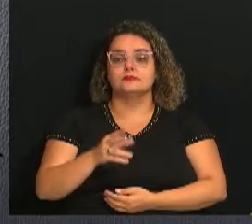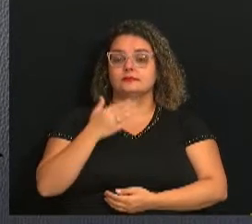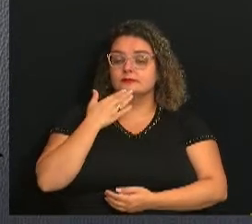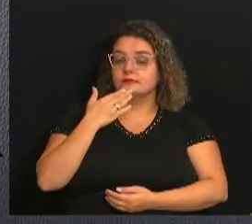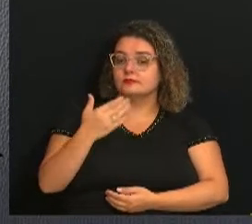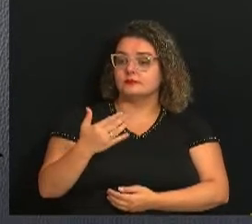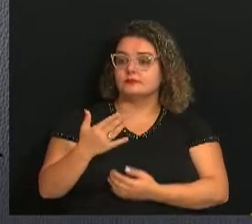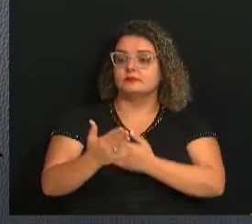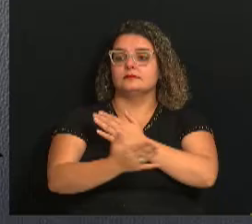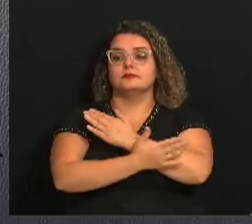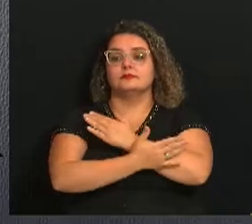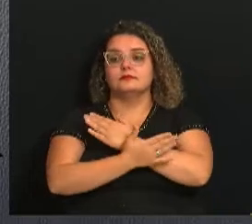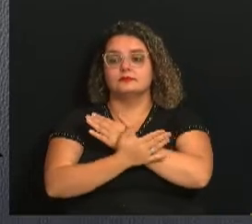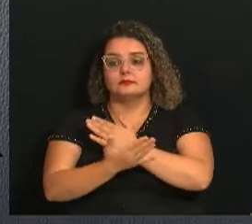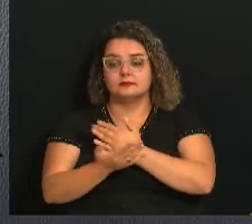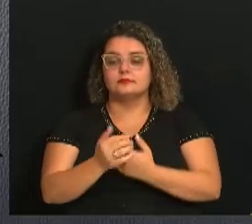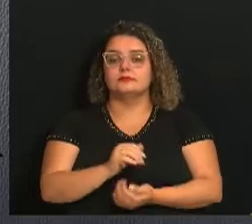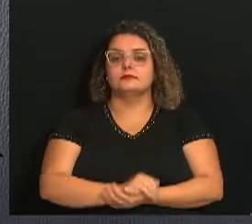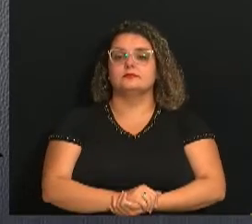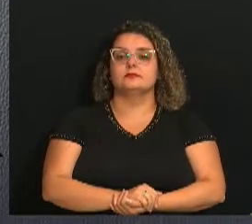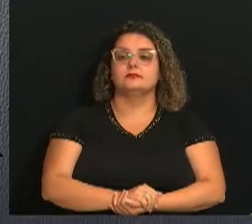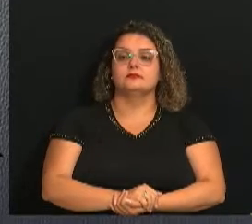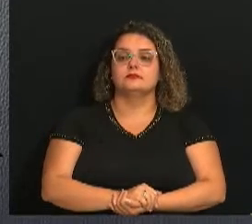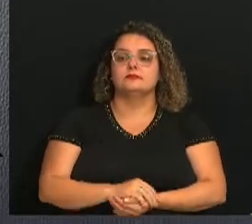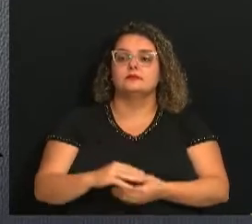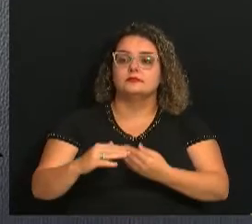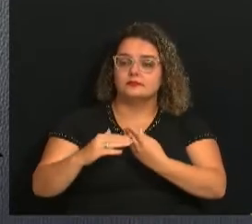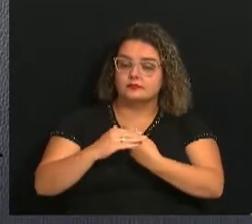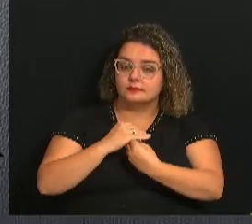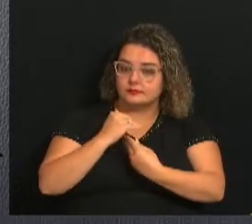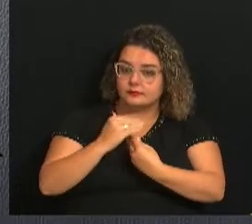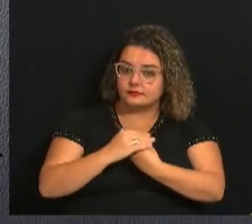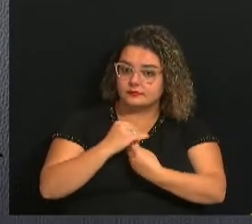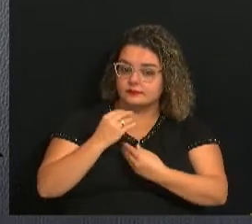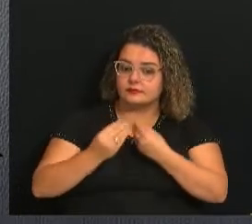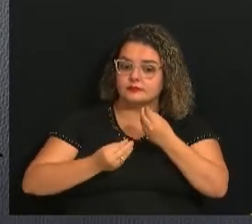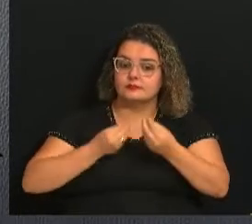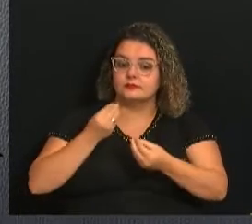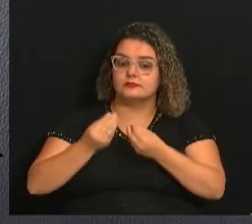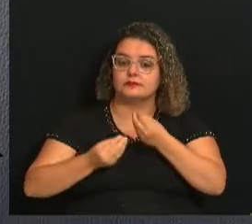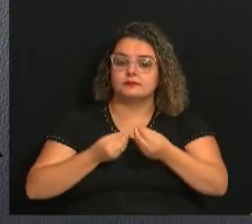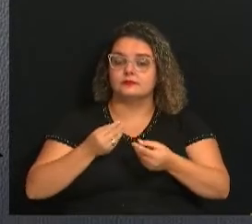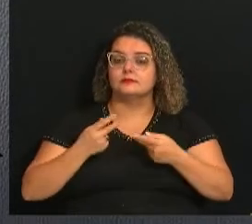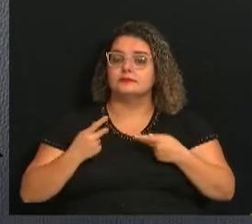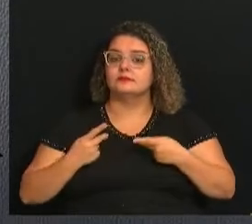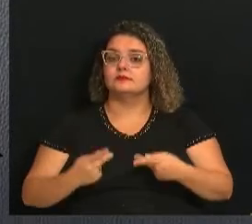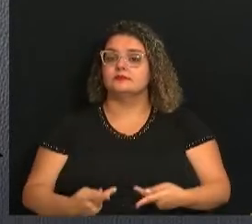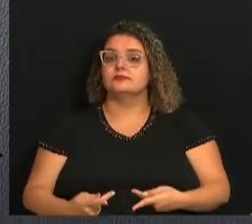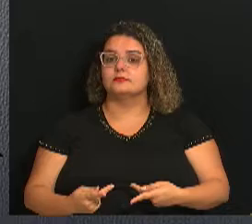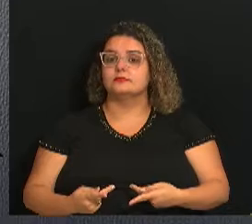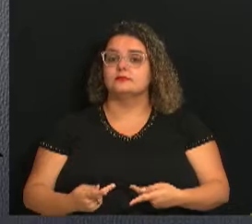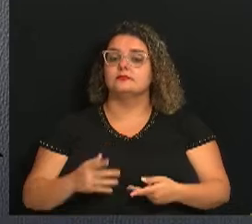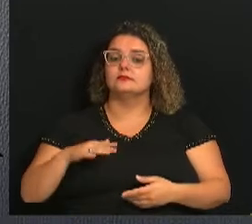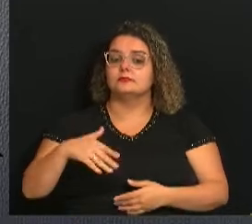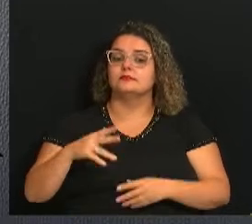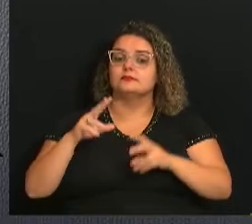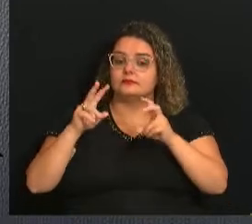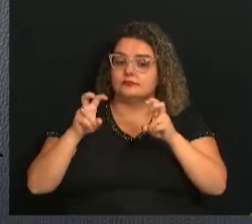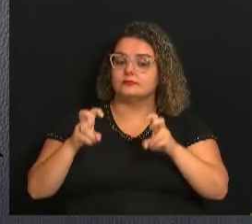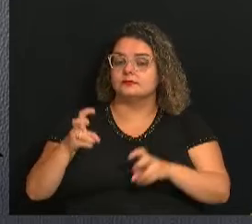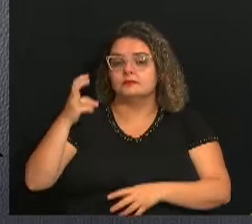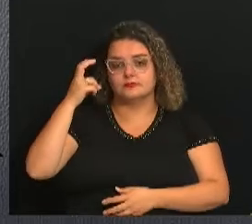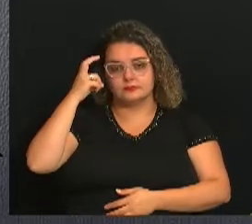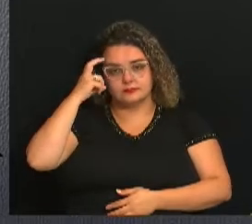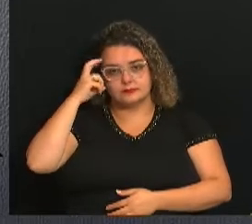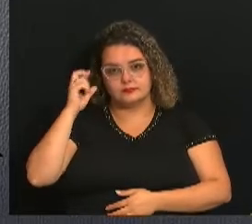ajuda, solicitado orientações, né, de como nós temos que nos posicionar quando o tema é a cultura no